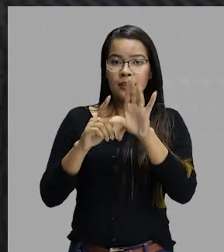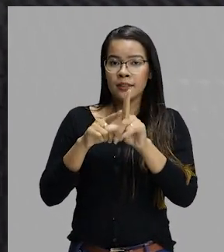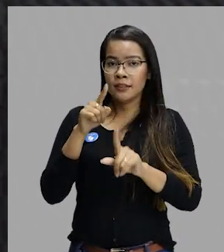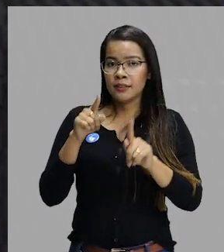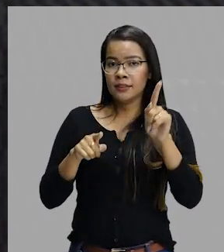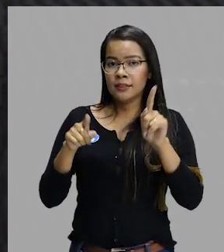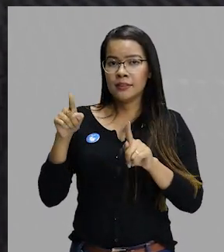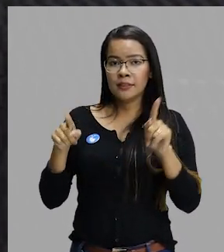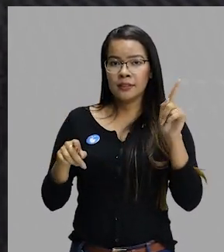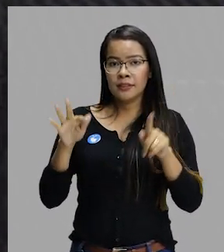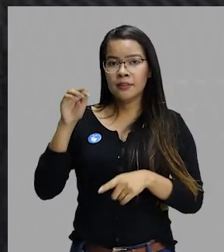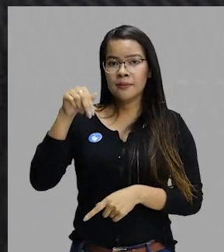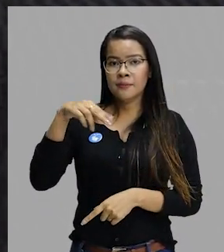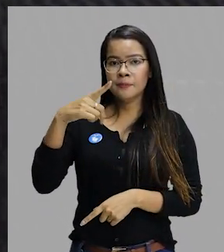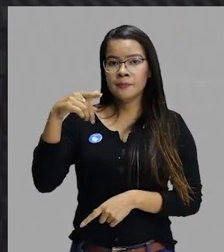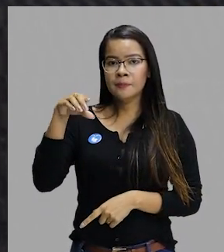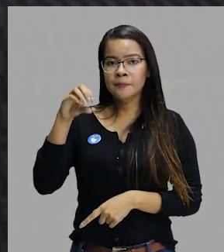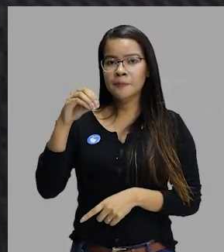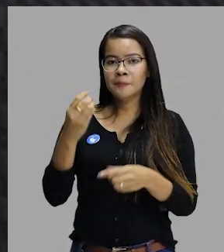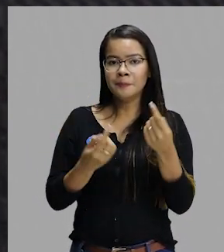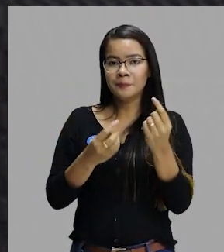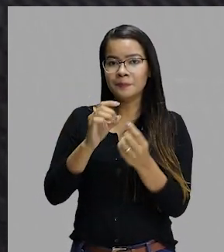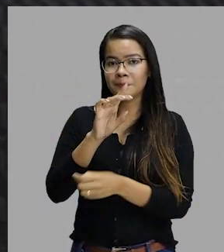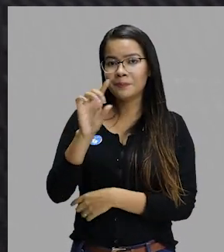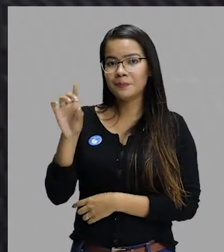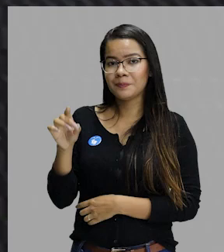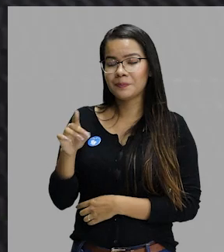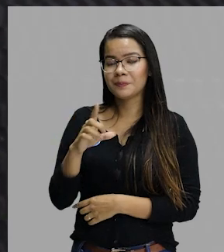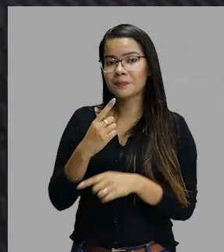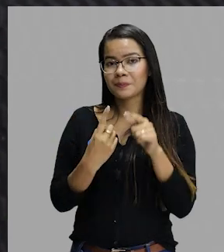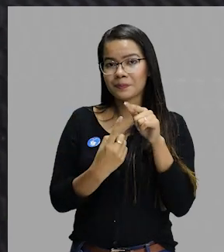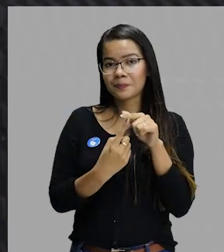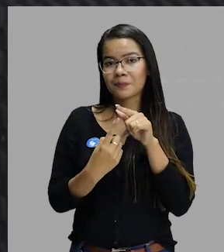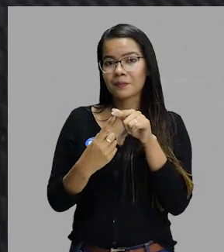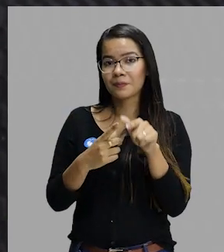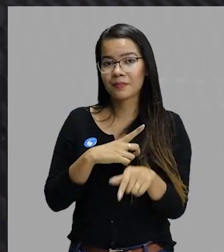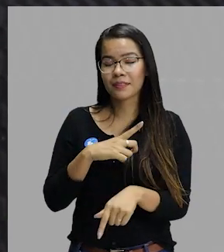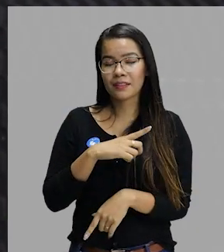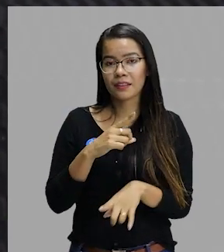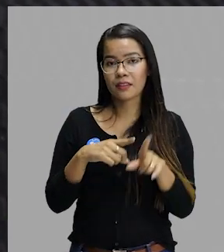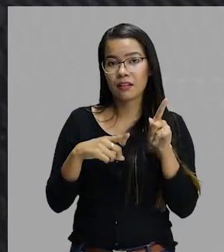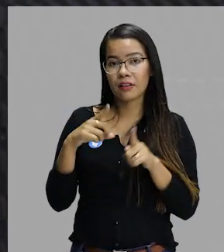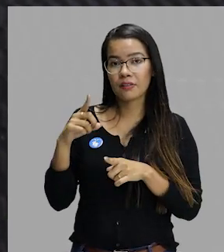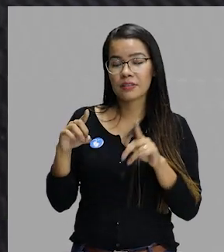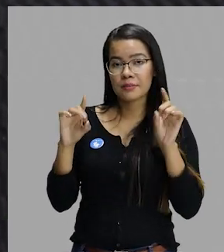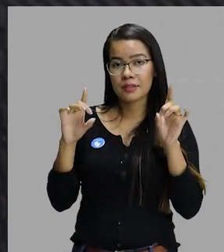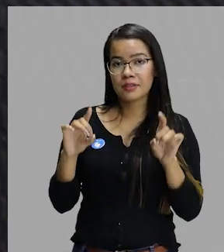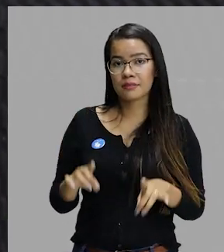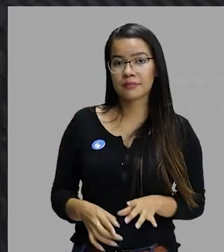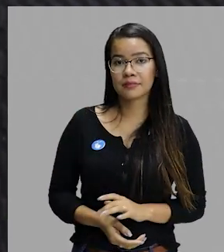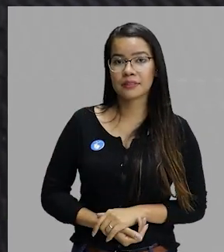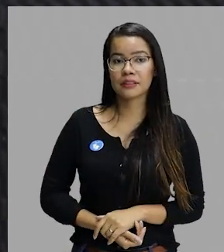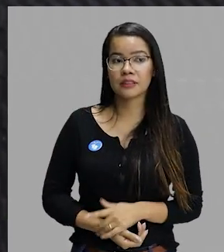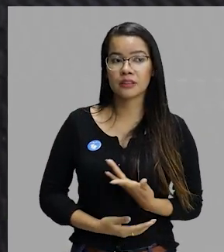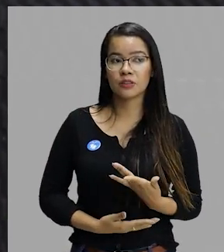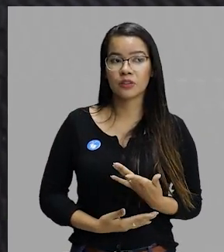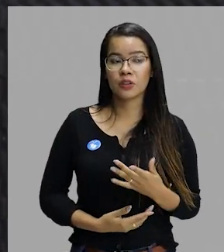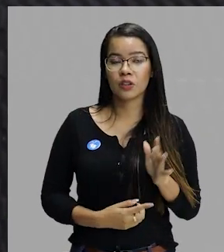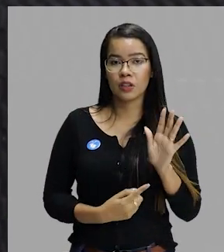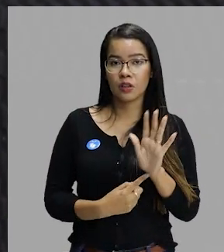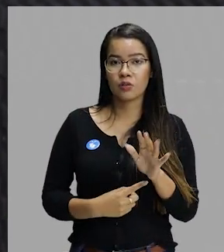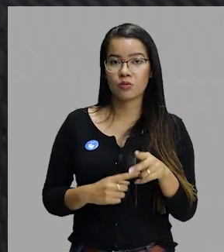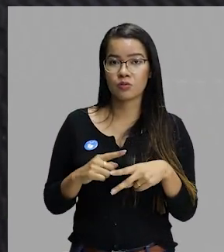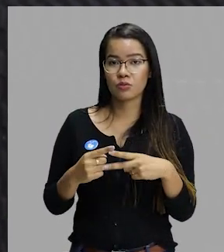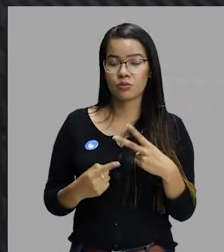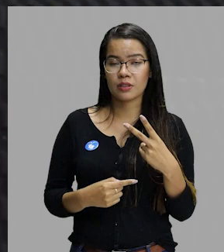cada tipo de função que a gente for estudar aqui tem um gráfico específico para ele. Tá? Então, vou colocar aqui, ó, vou botar esses dois